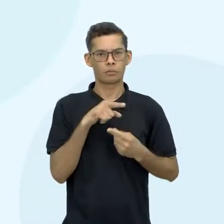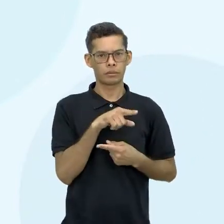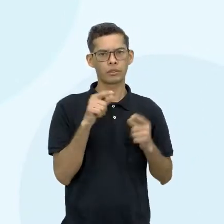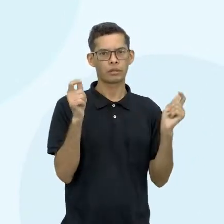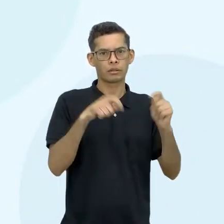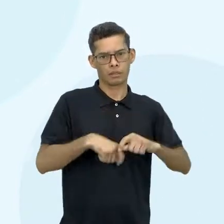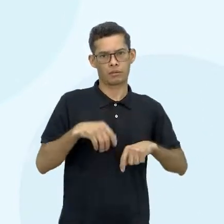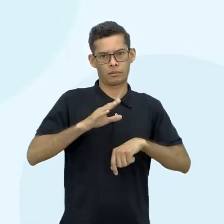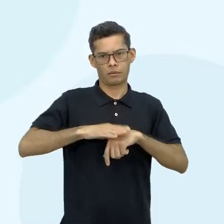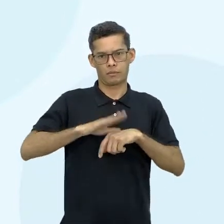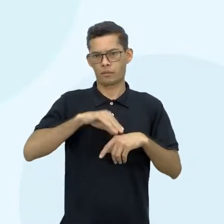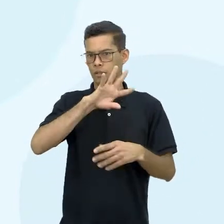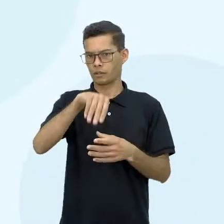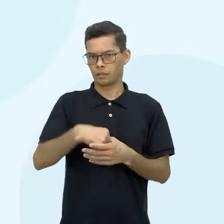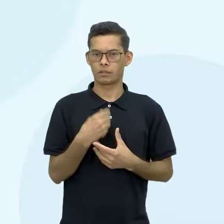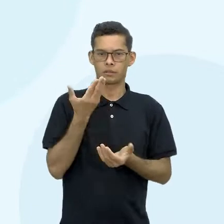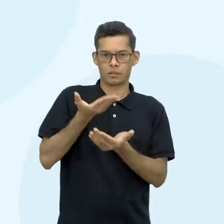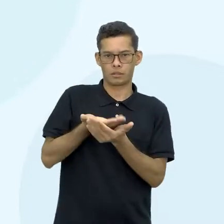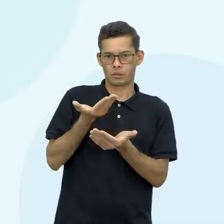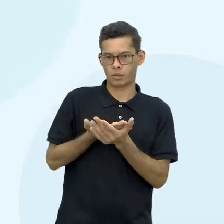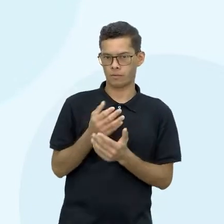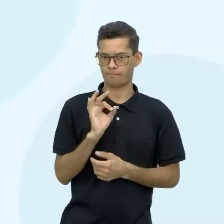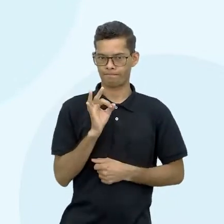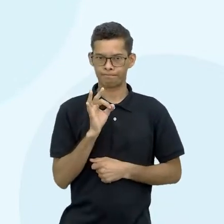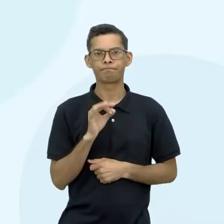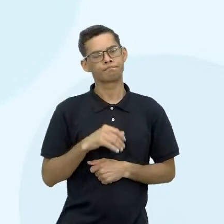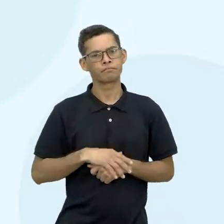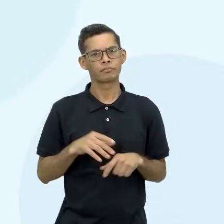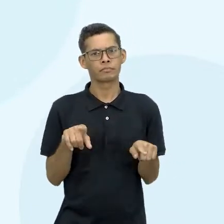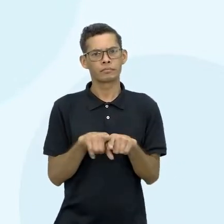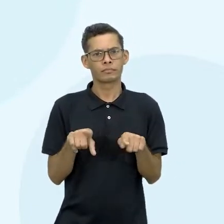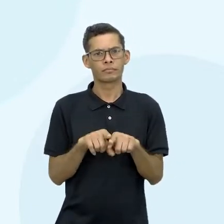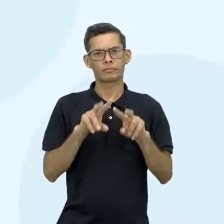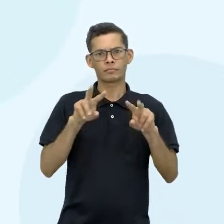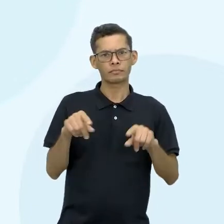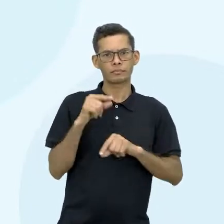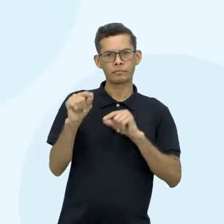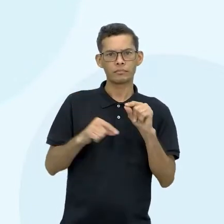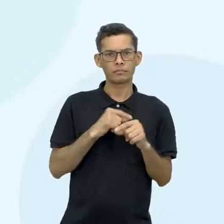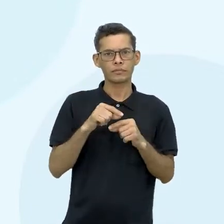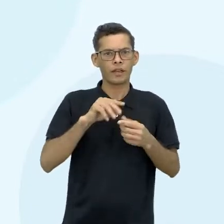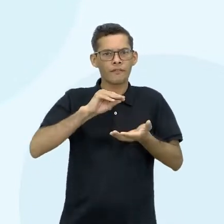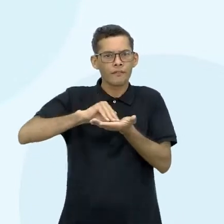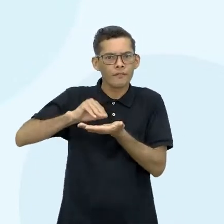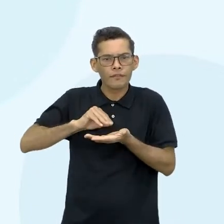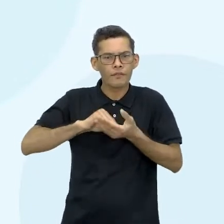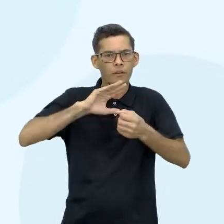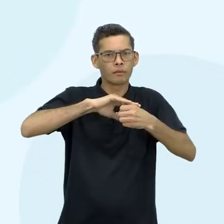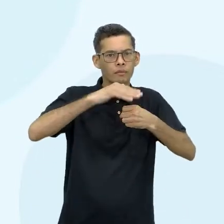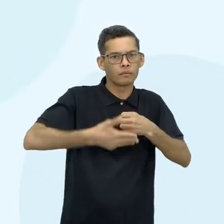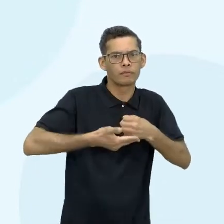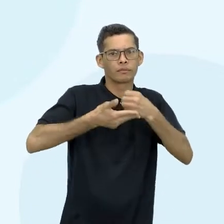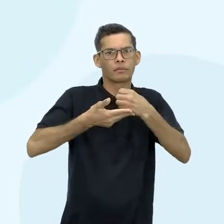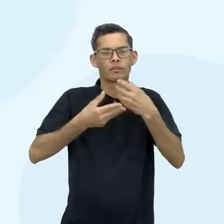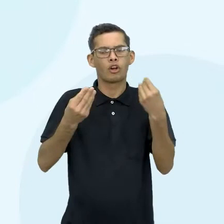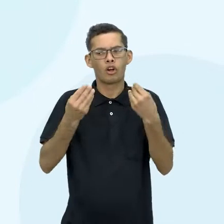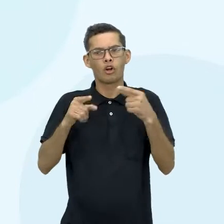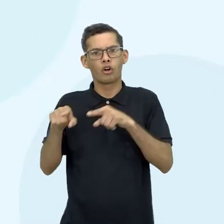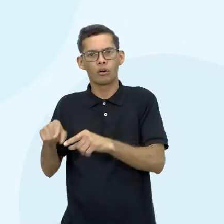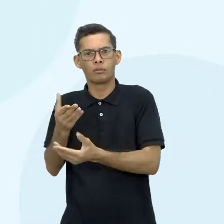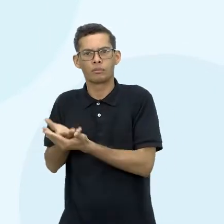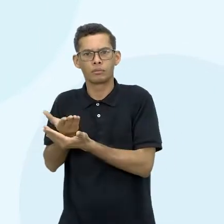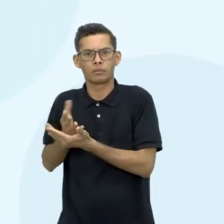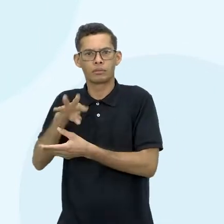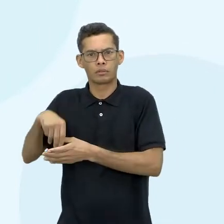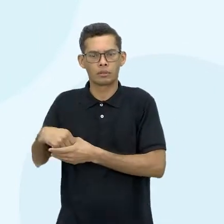ser realizado na escola. Quando foram debatidas pautas relativas ao desenvolvimento sustentável e a educação, hoje